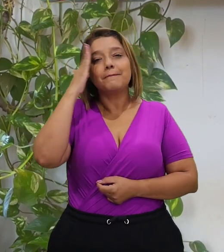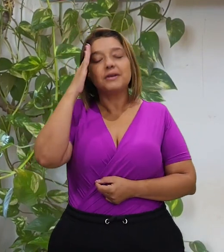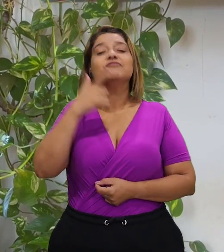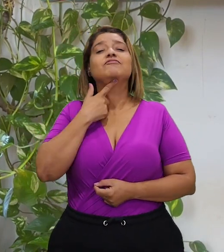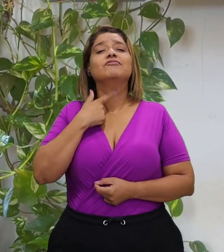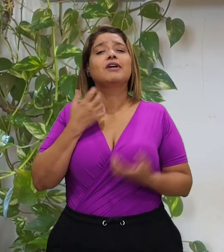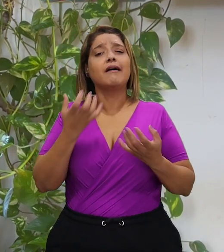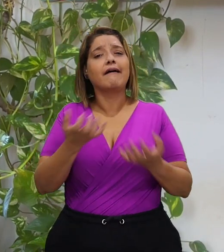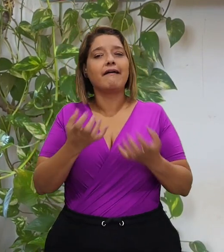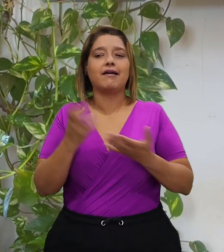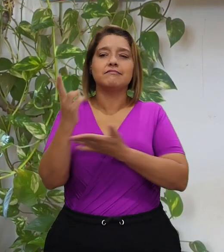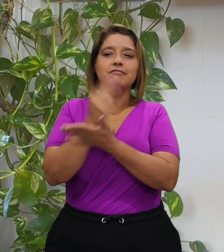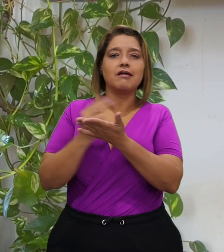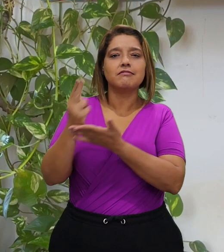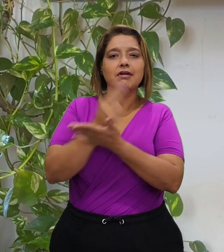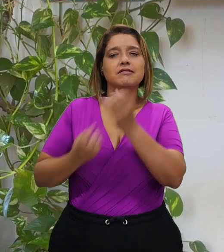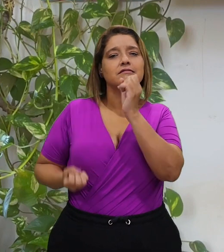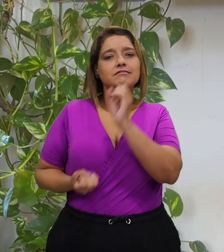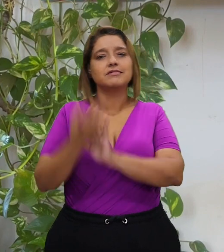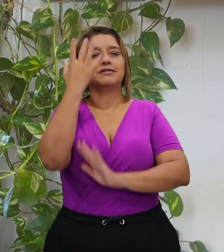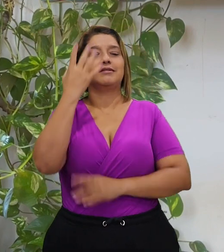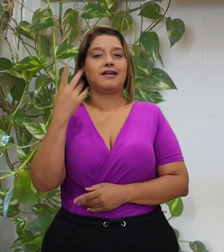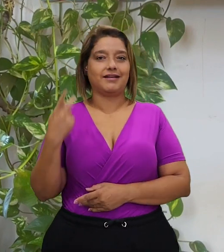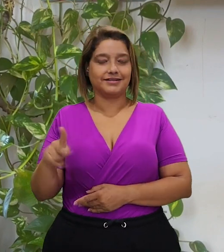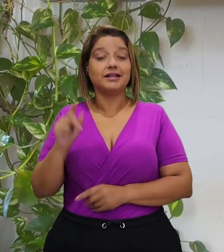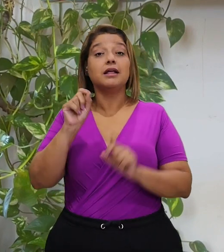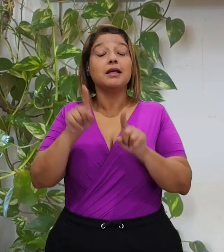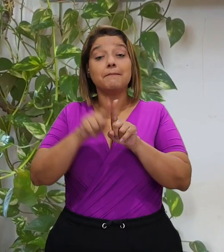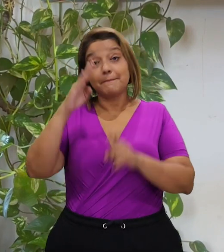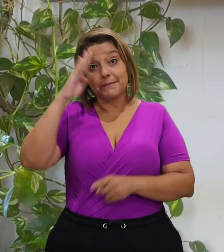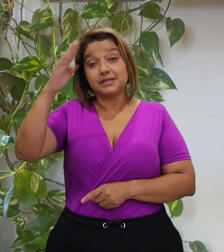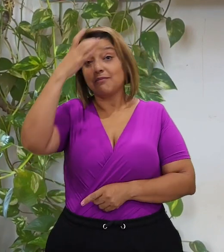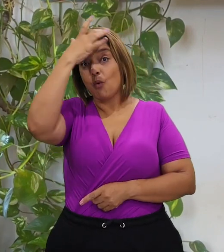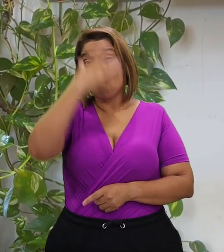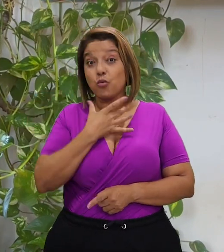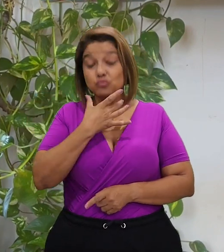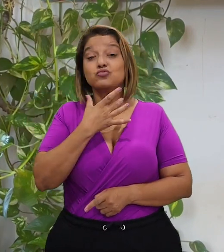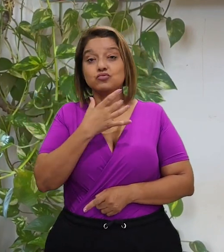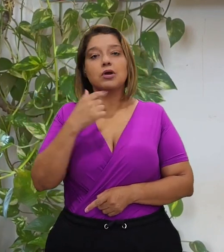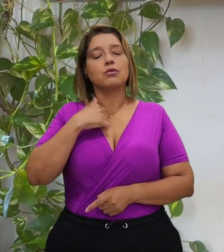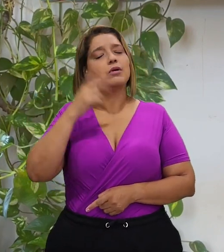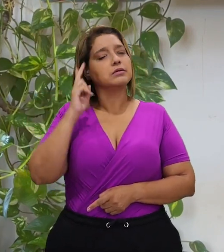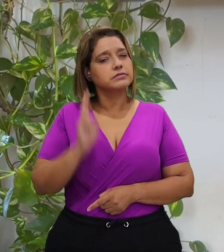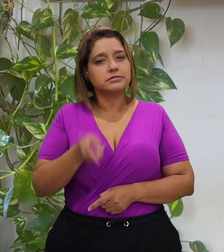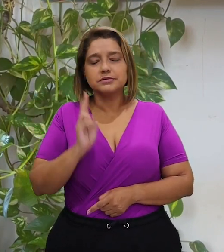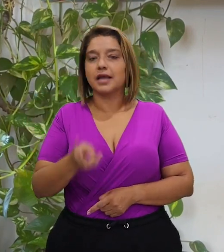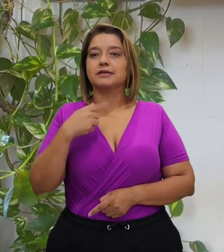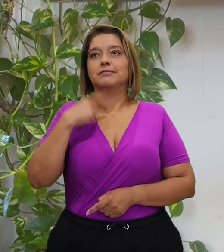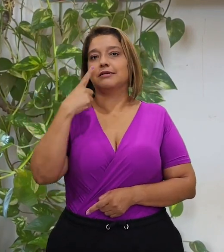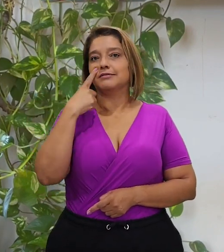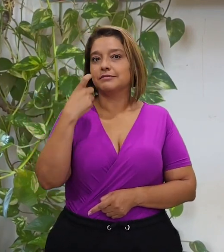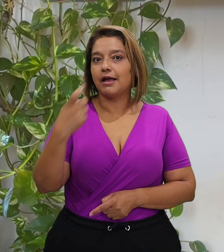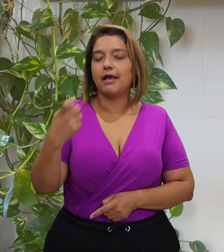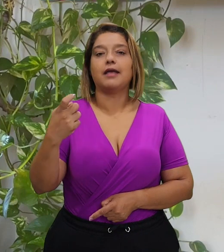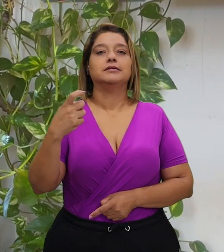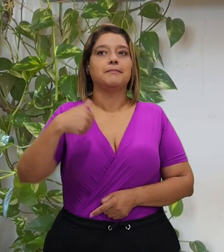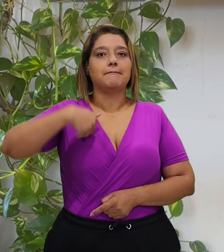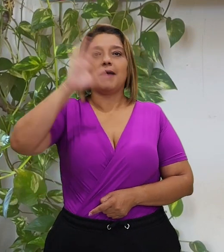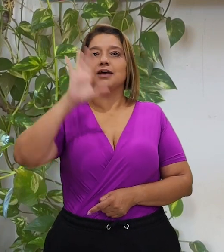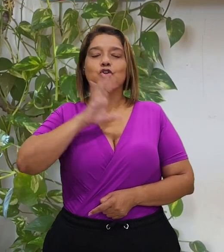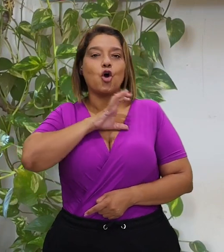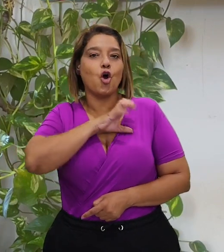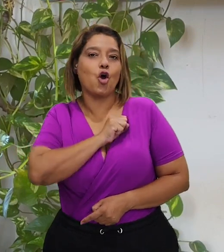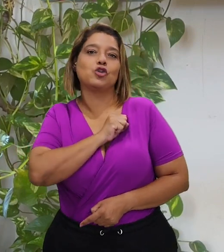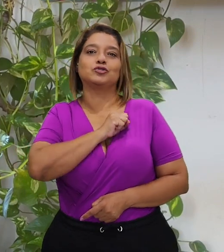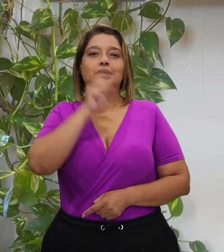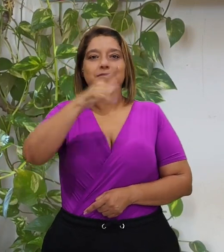desejo de desenhar, copiar, principalmente o rosto. Porque assim, desde sempre, pessoas me interessam.